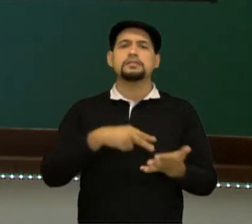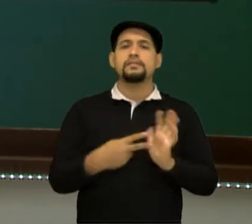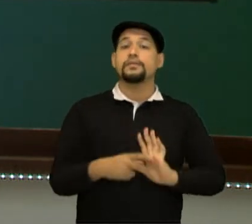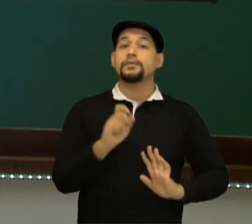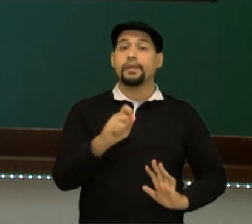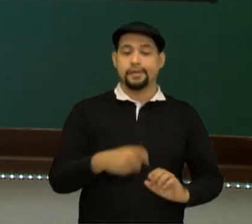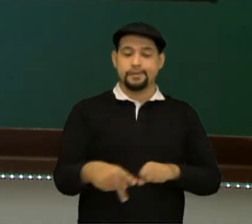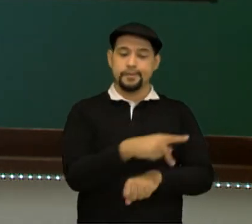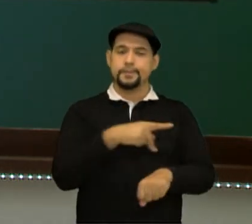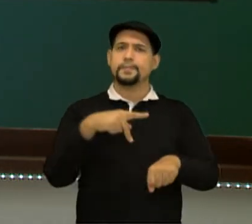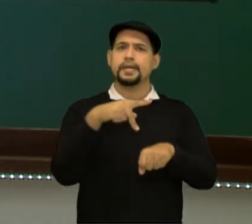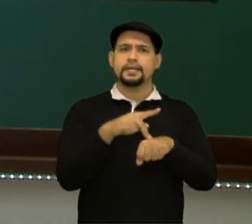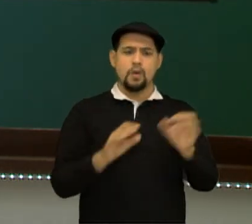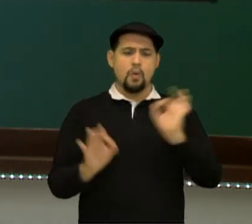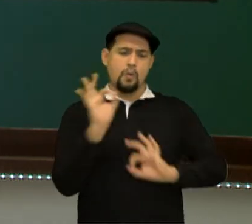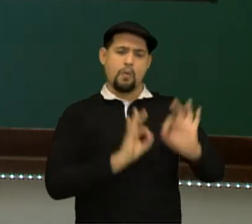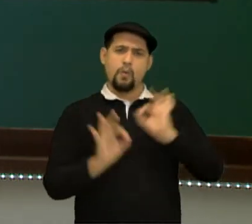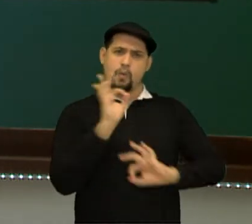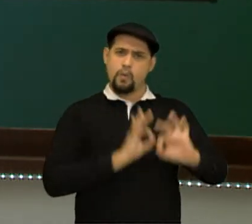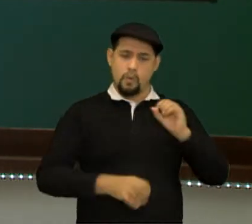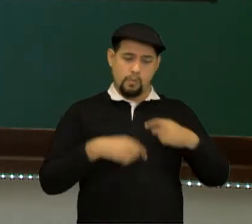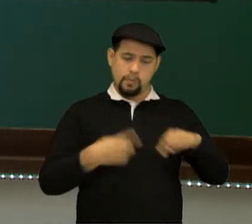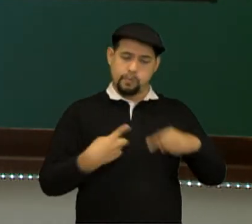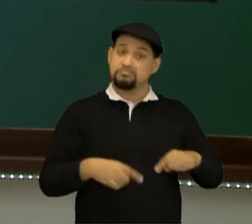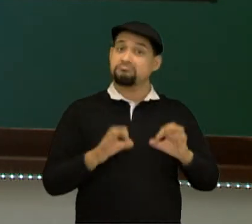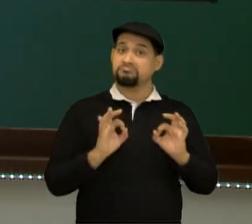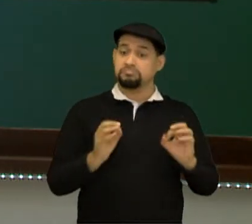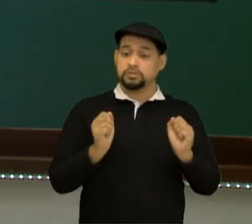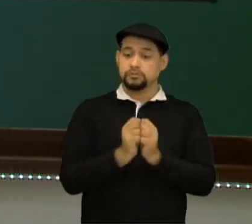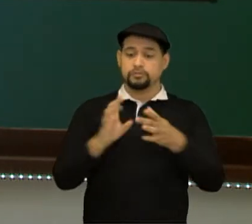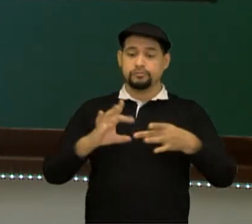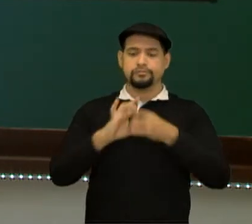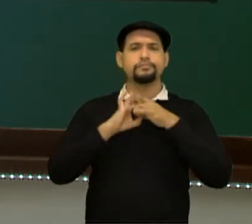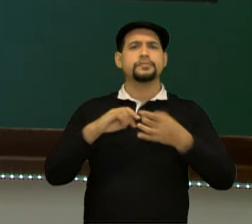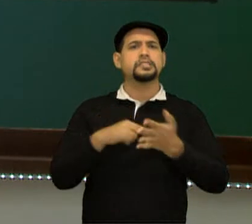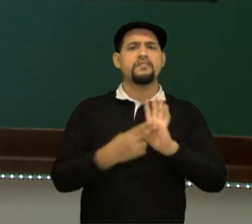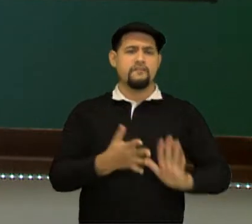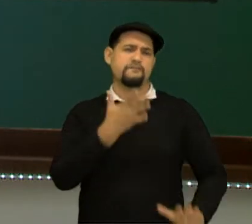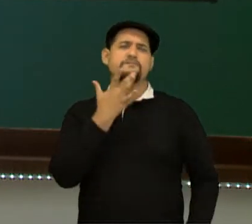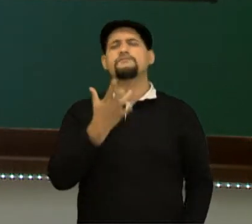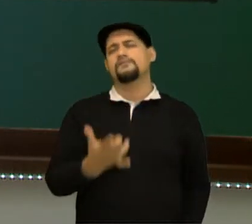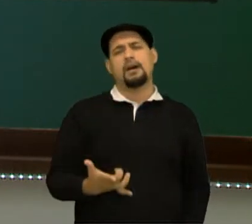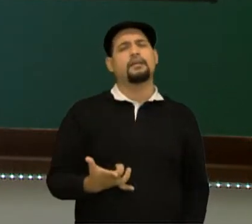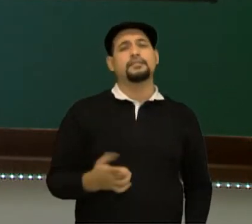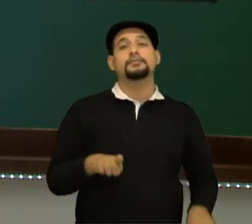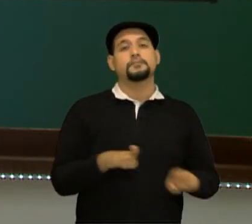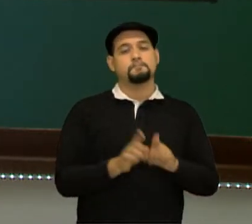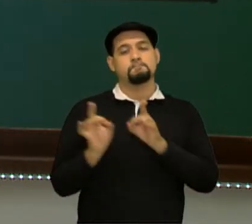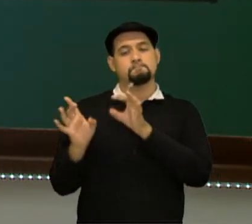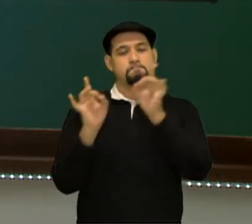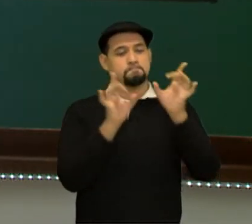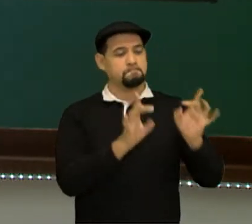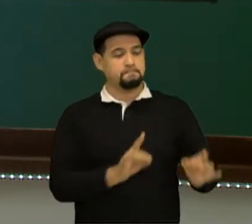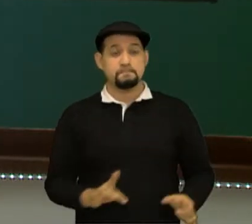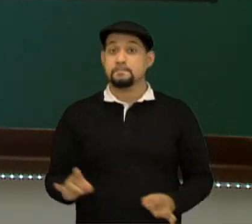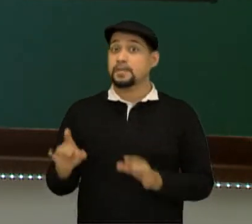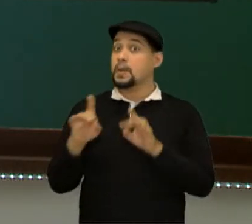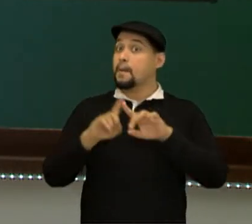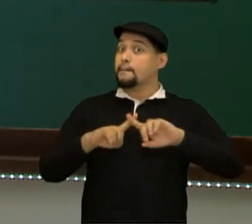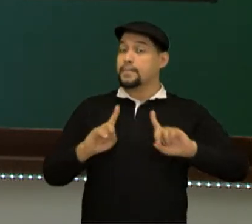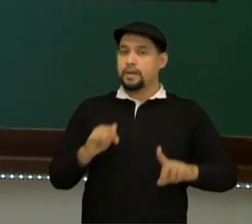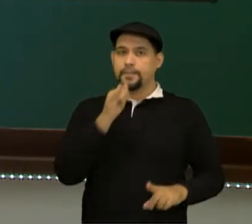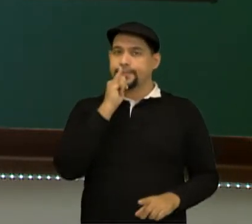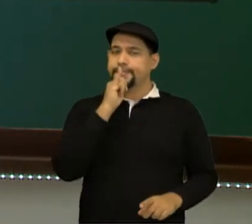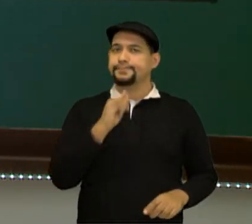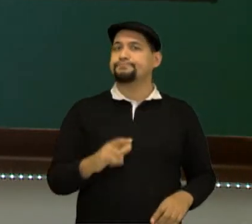o país mais organizado politicamente com outro estabelece uma facilidade gigantesca no comércio uma asco